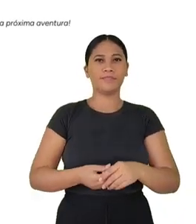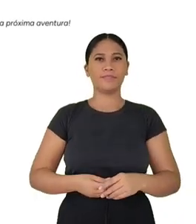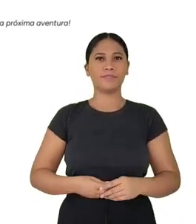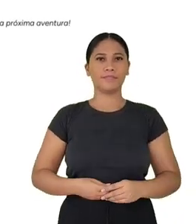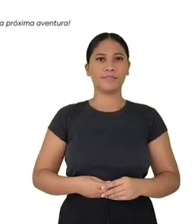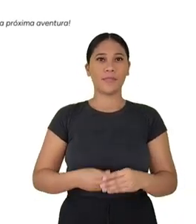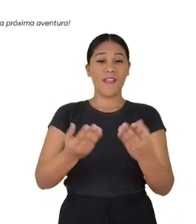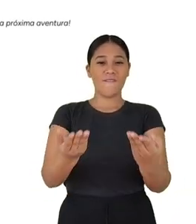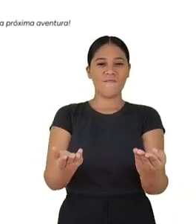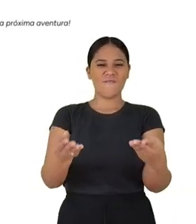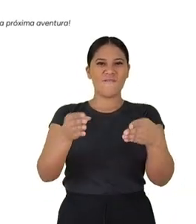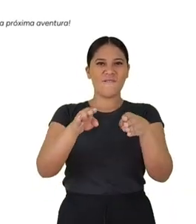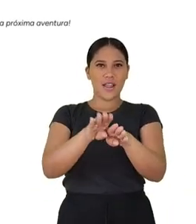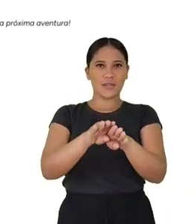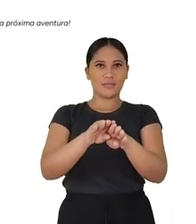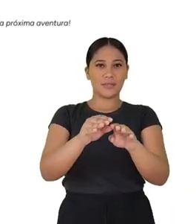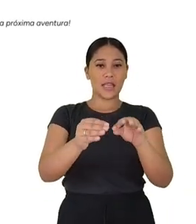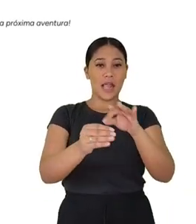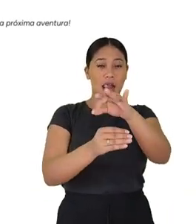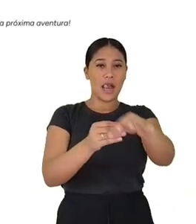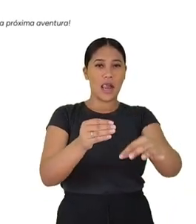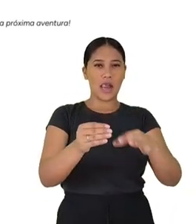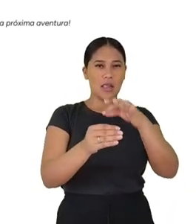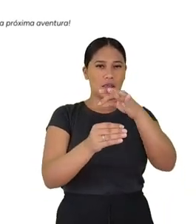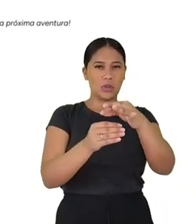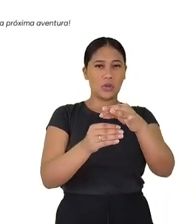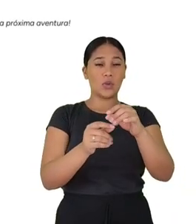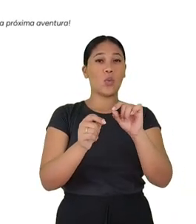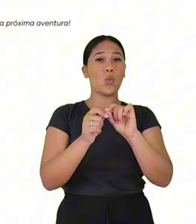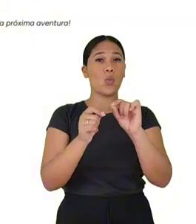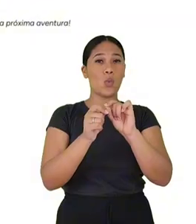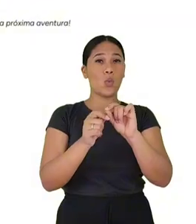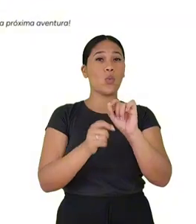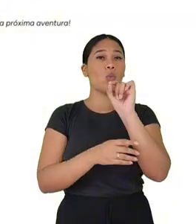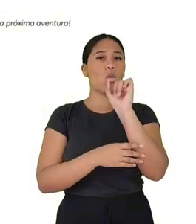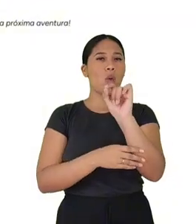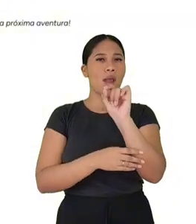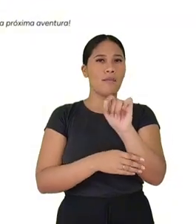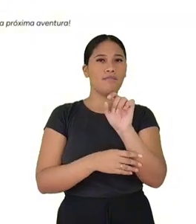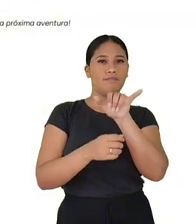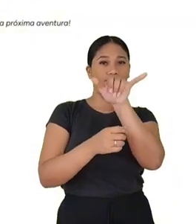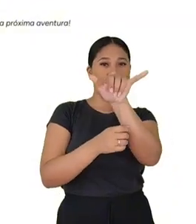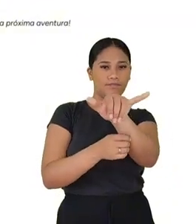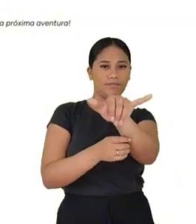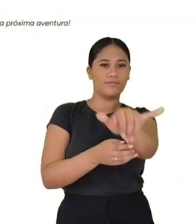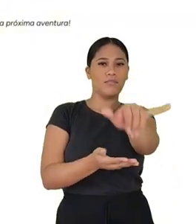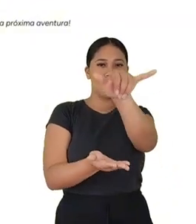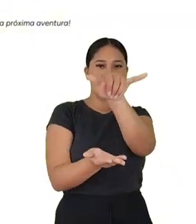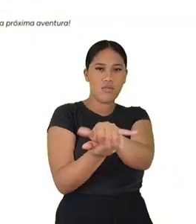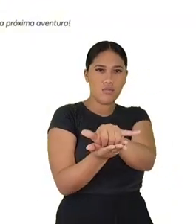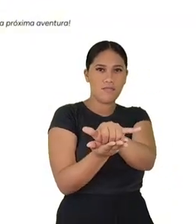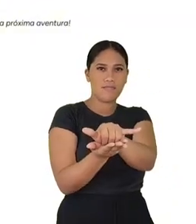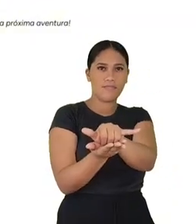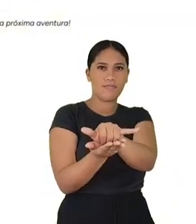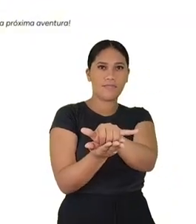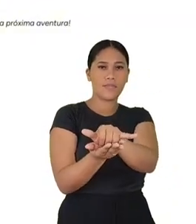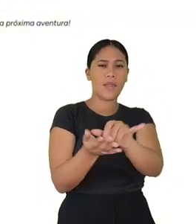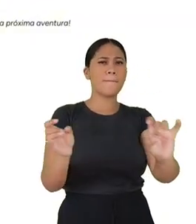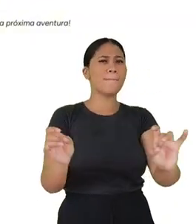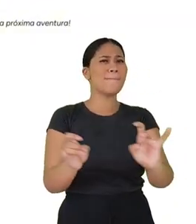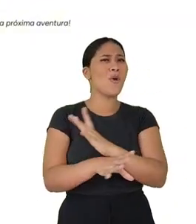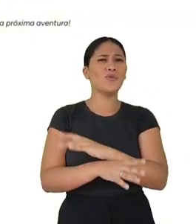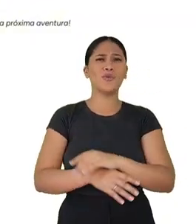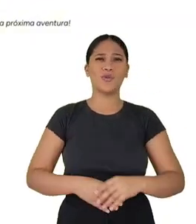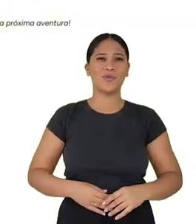Passo 9. Feche o lançador, passe o elástico por toda a dobradura e coloque o avião no lançador.